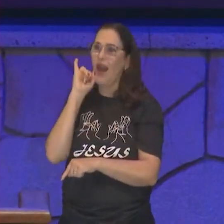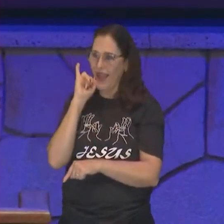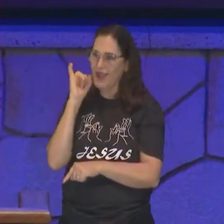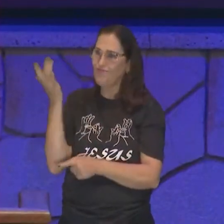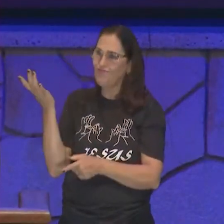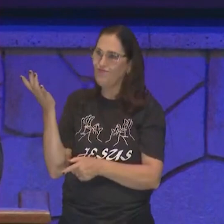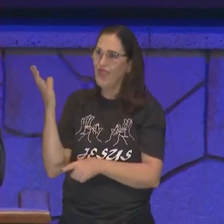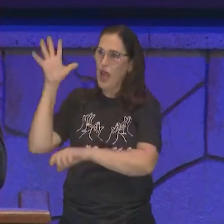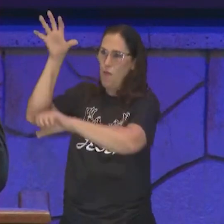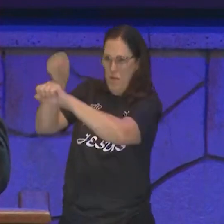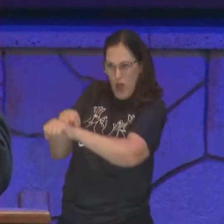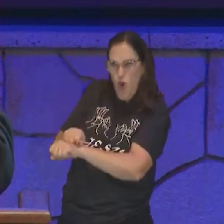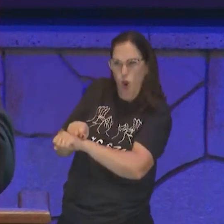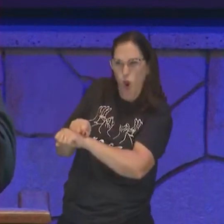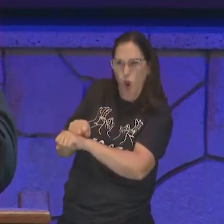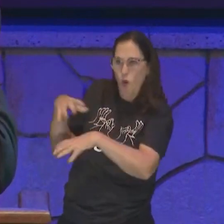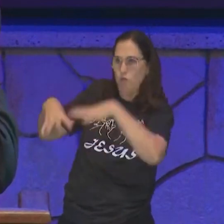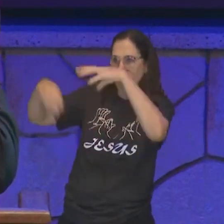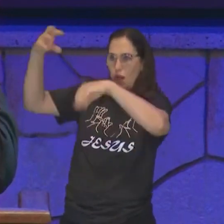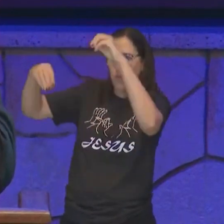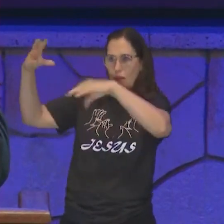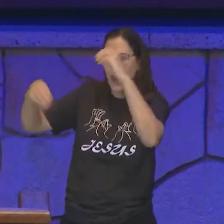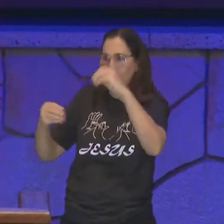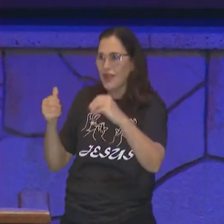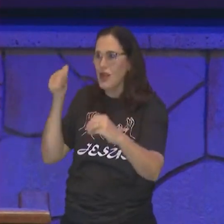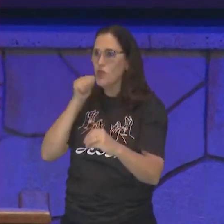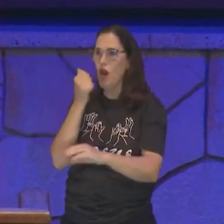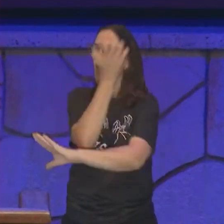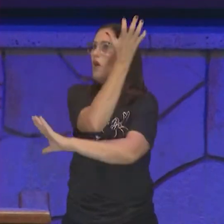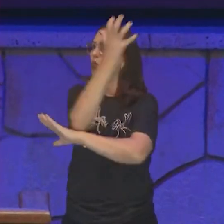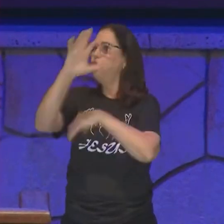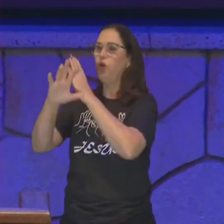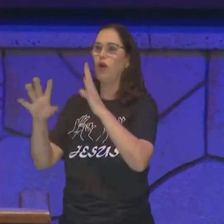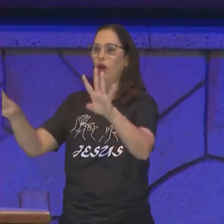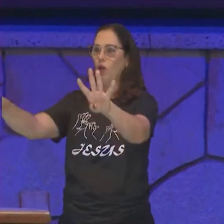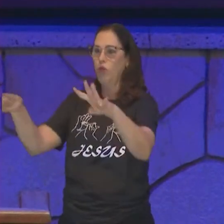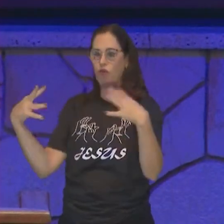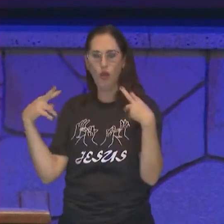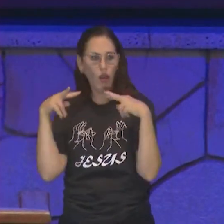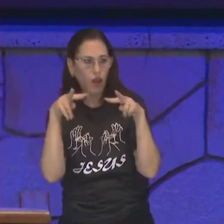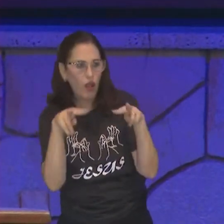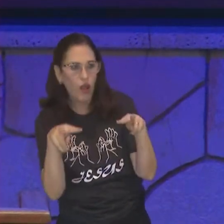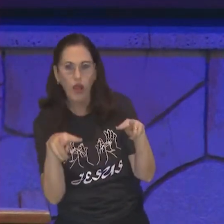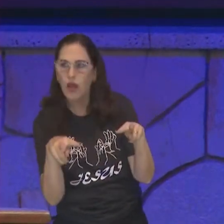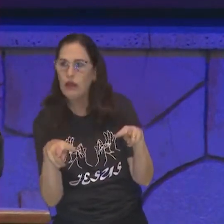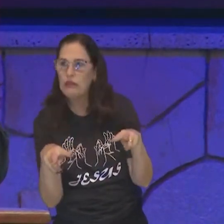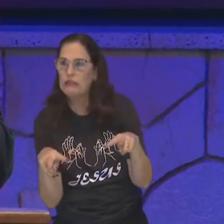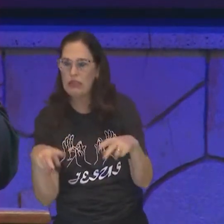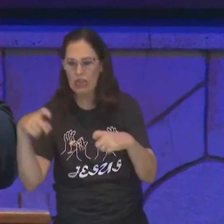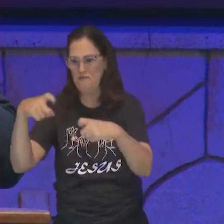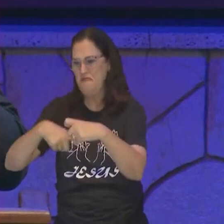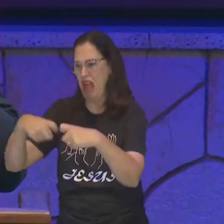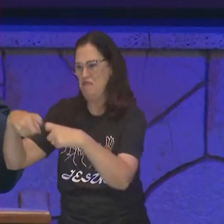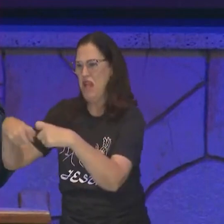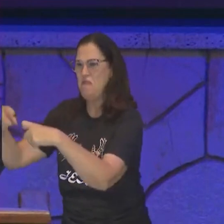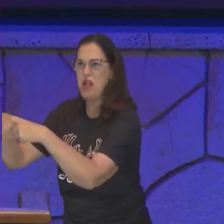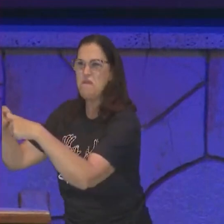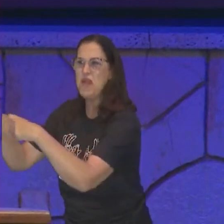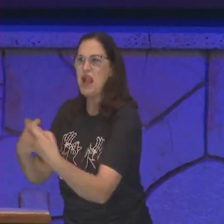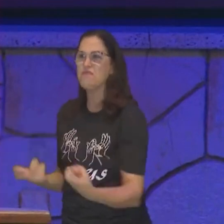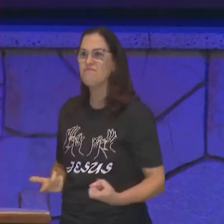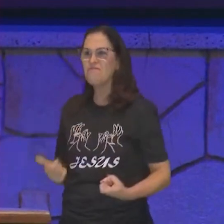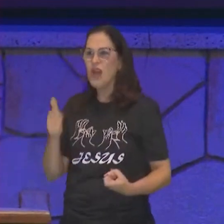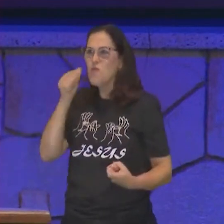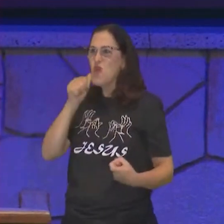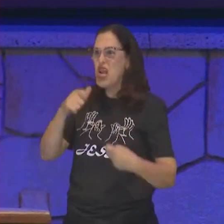do palácio e lá no jardim, diante de todo o povo, ele subjugou as mulheres do seu pai,